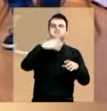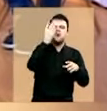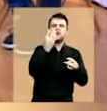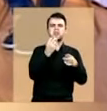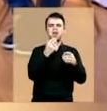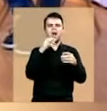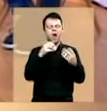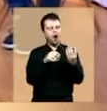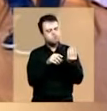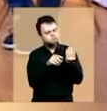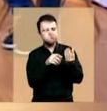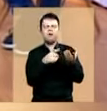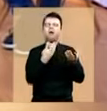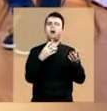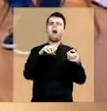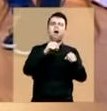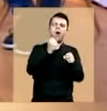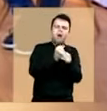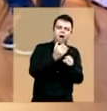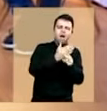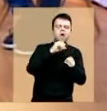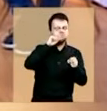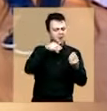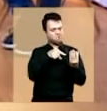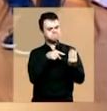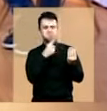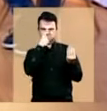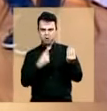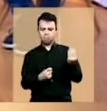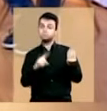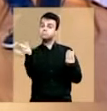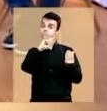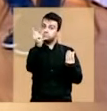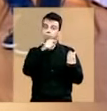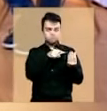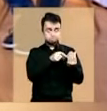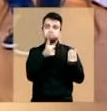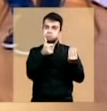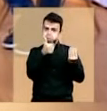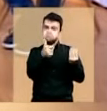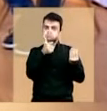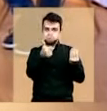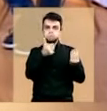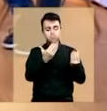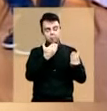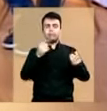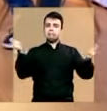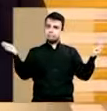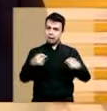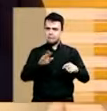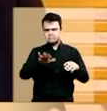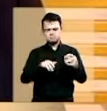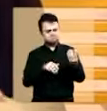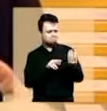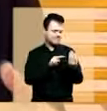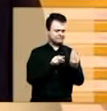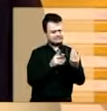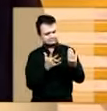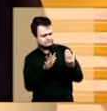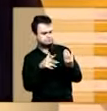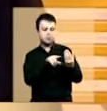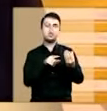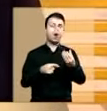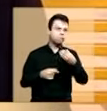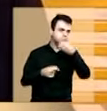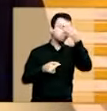alimento ruim, não. É alimento comestível, alimento que visualmente pode ter algum probleminha, mas